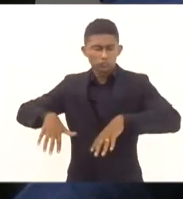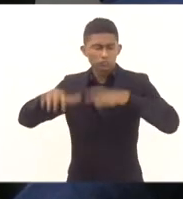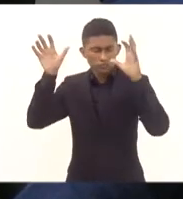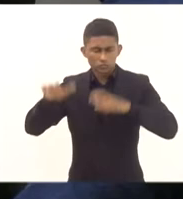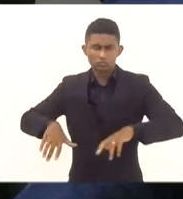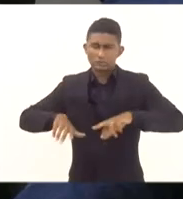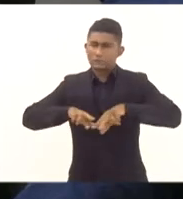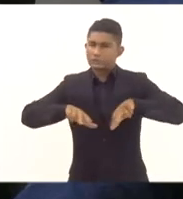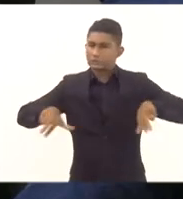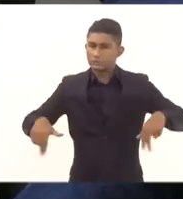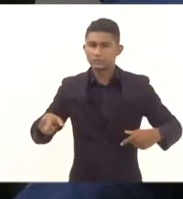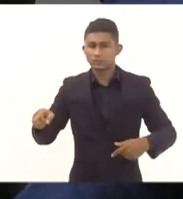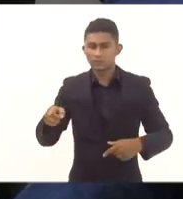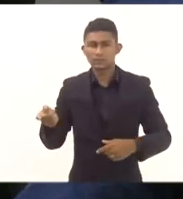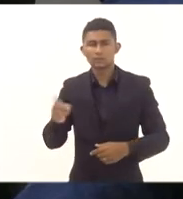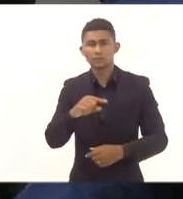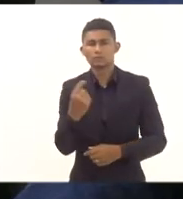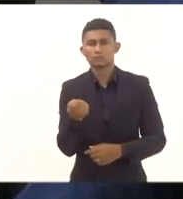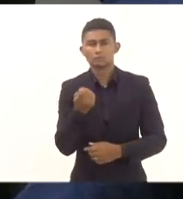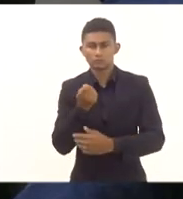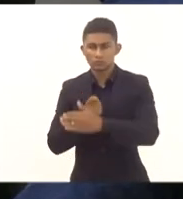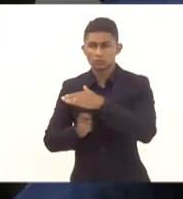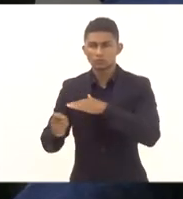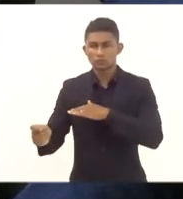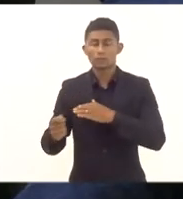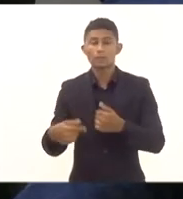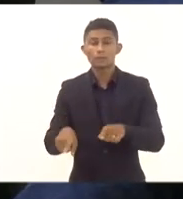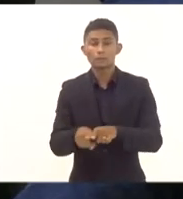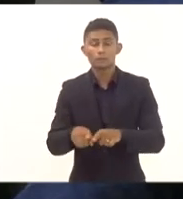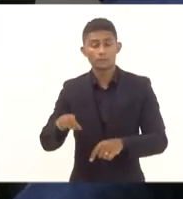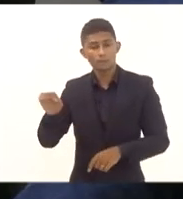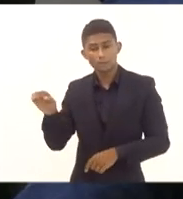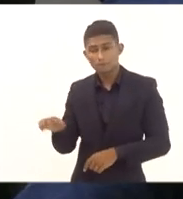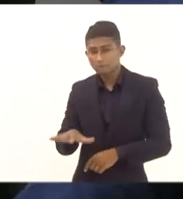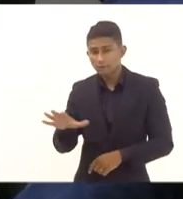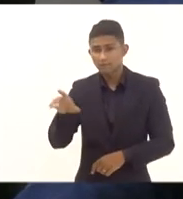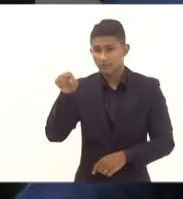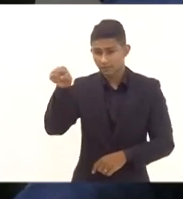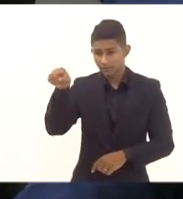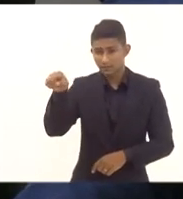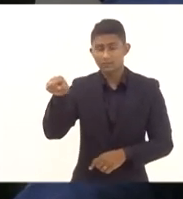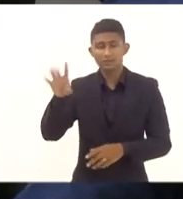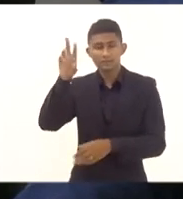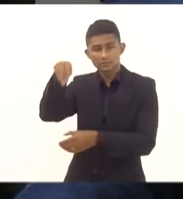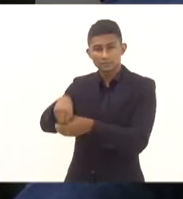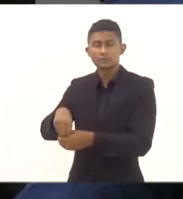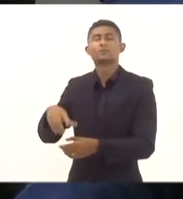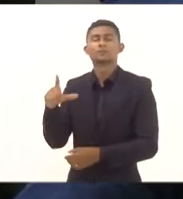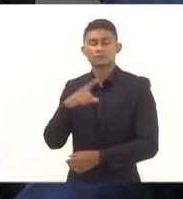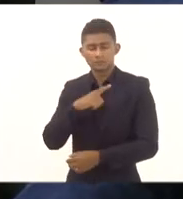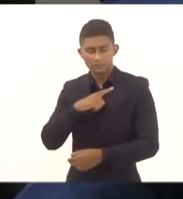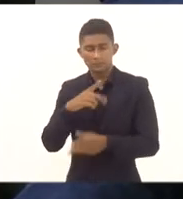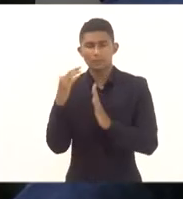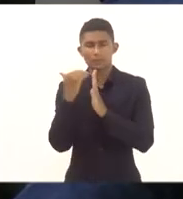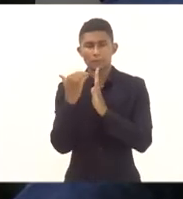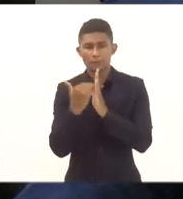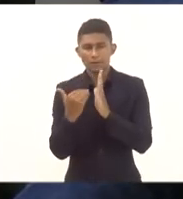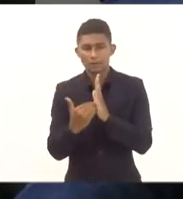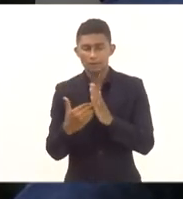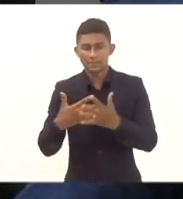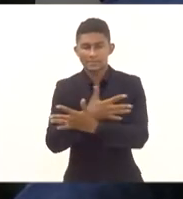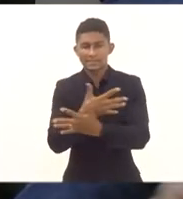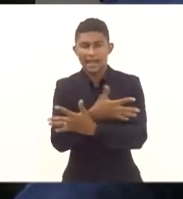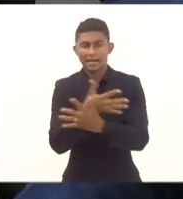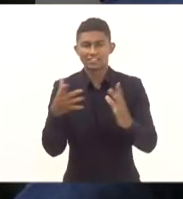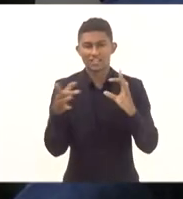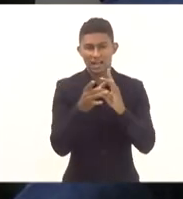para quanto na nas favelas que estão sendo objeto do Programa do Programa Cidade integrada